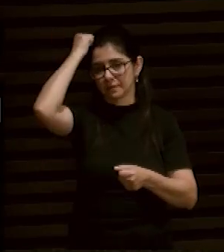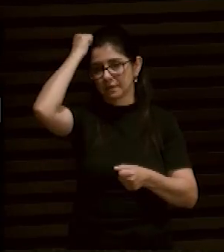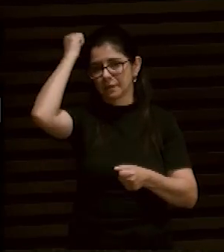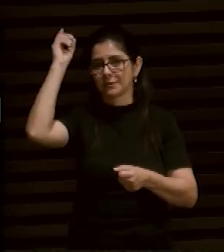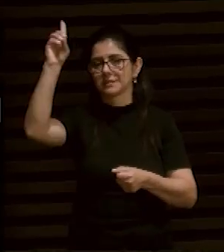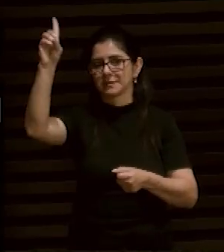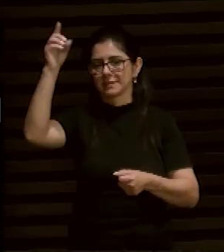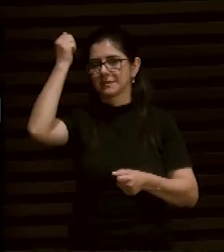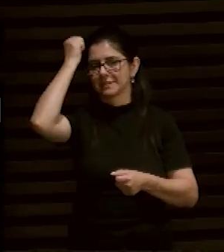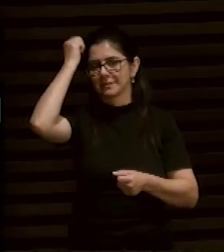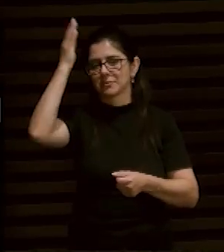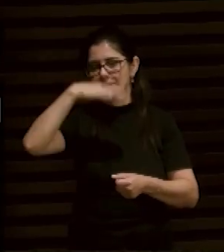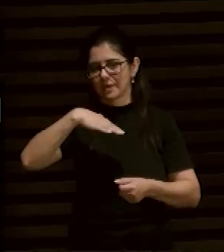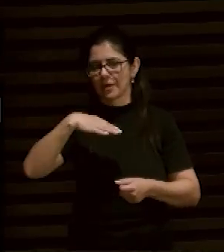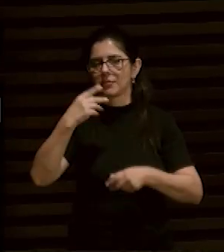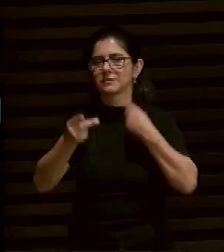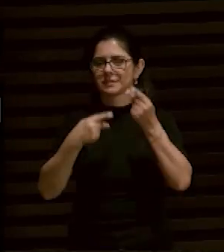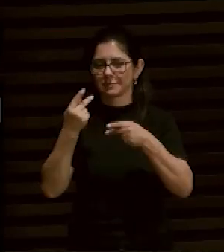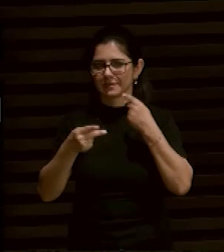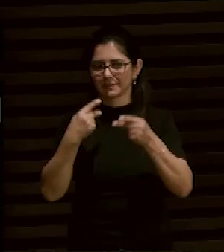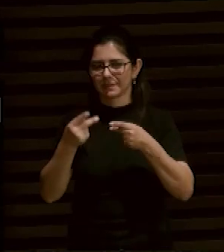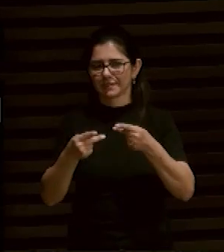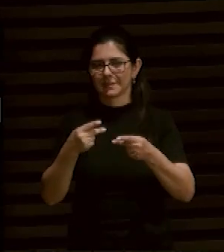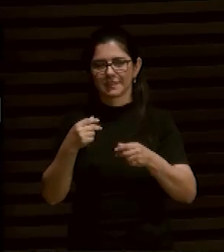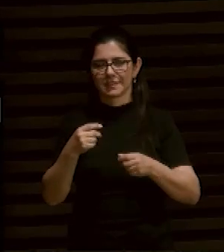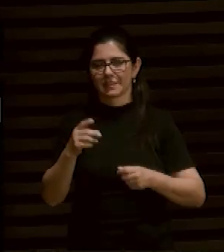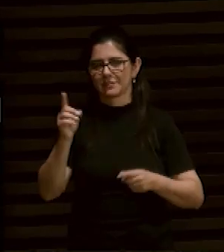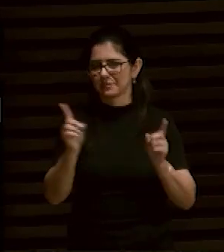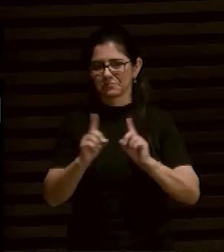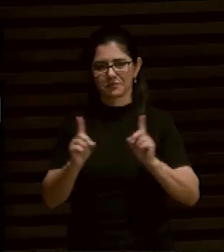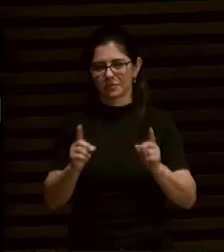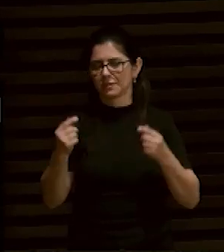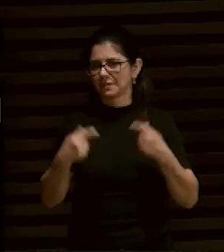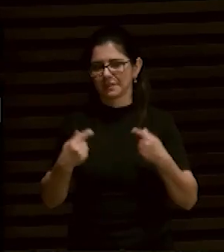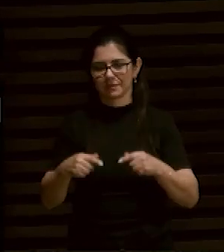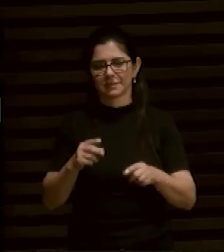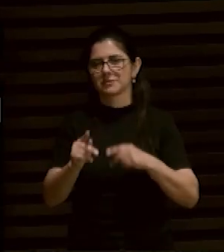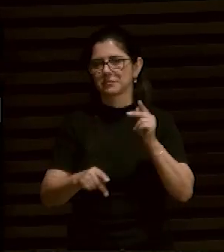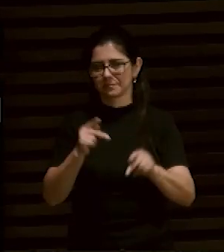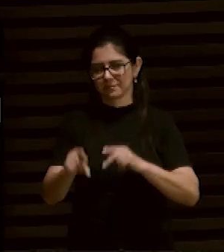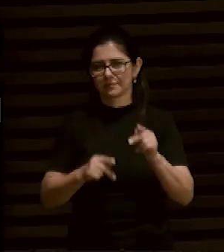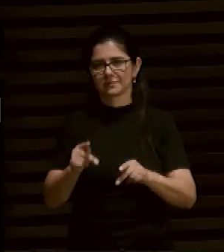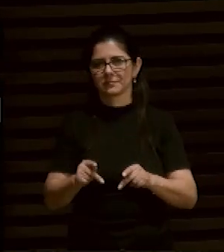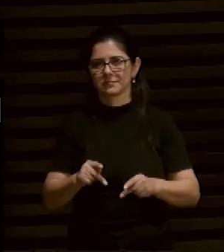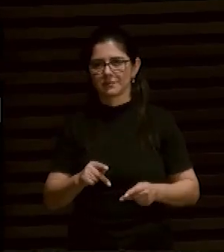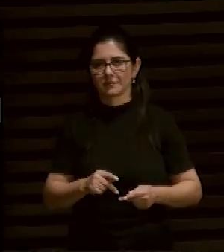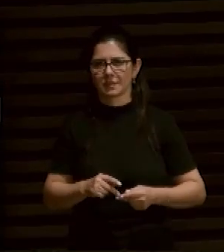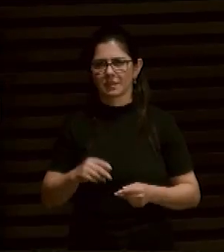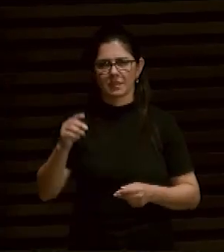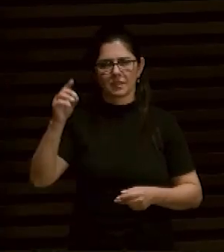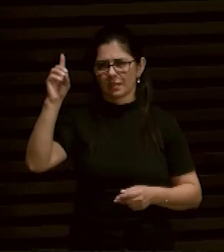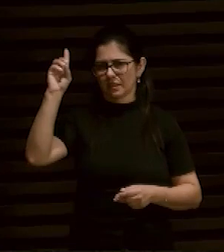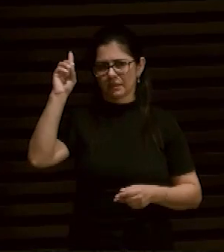que tinha dito que lhes faria e não os fez. Irmãos, Deus, ele não